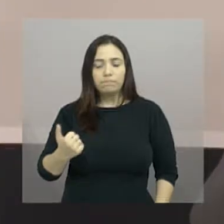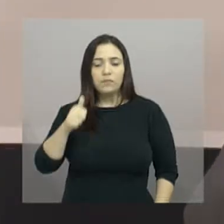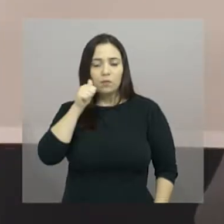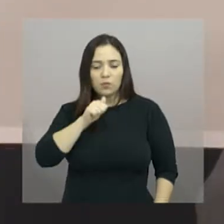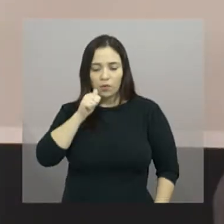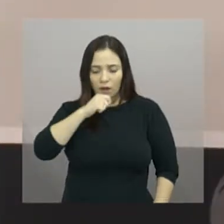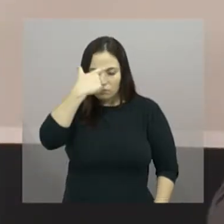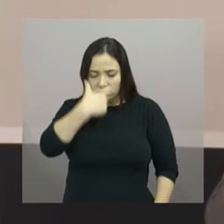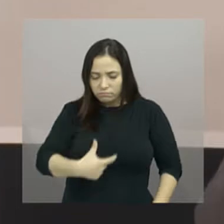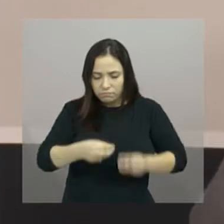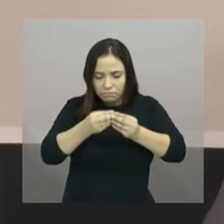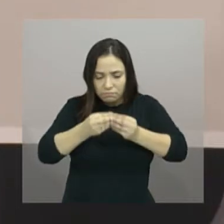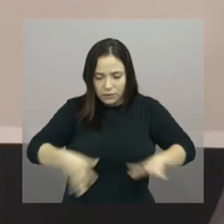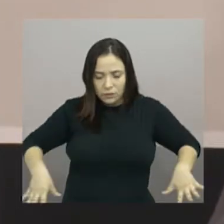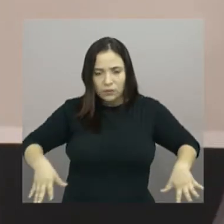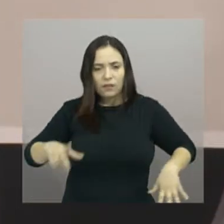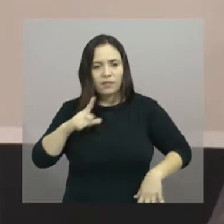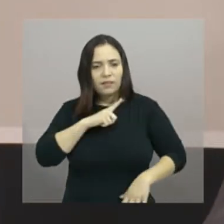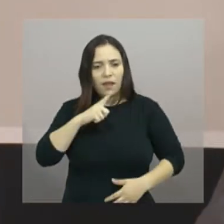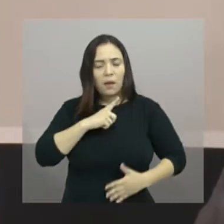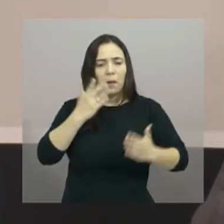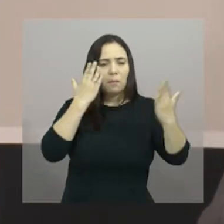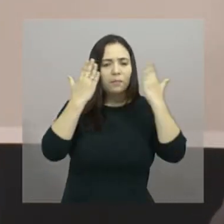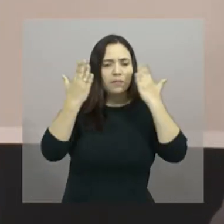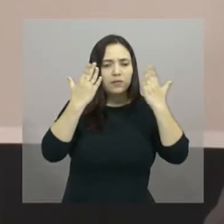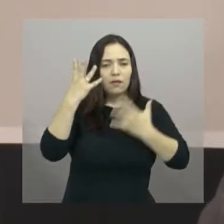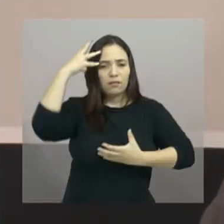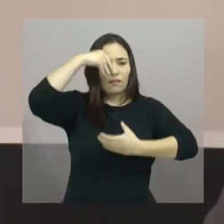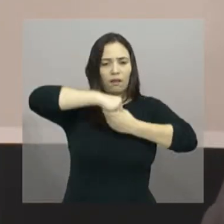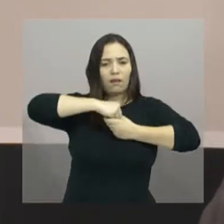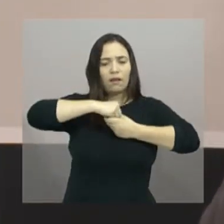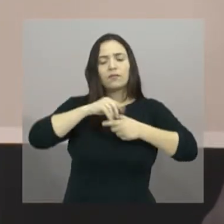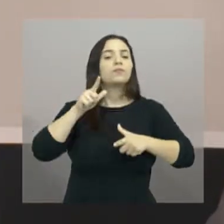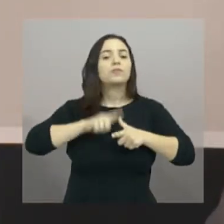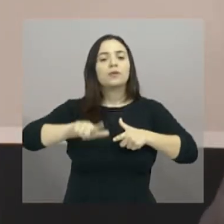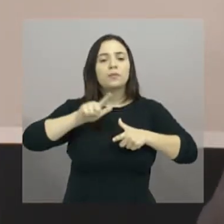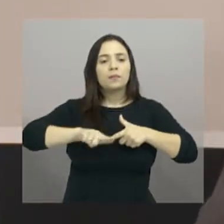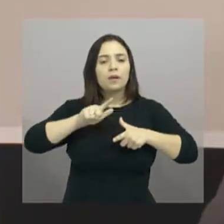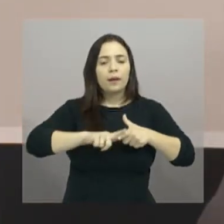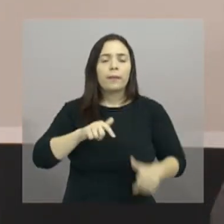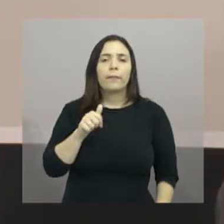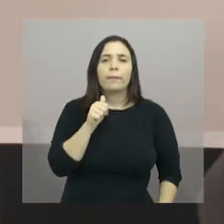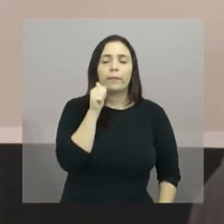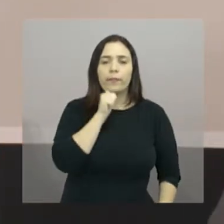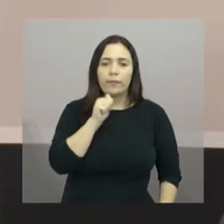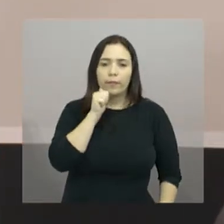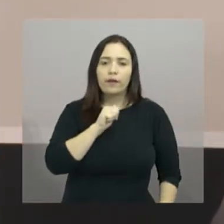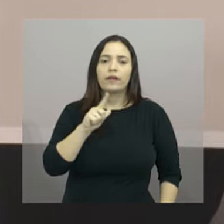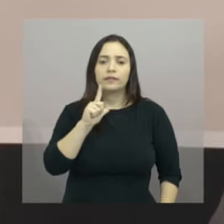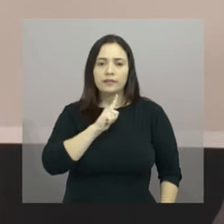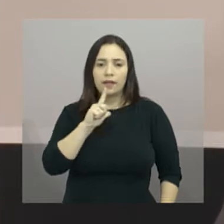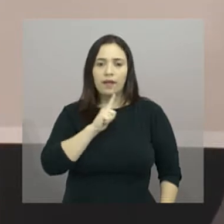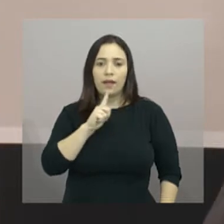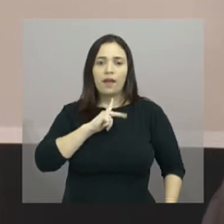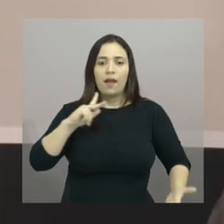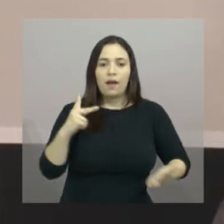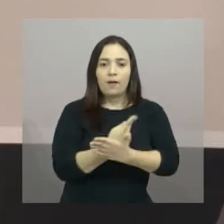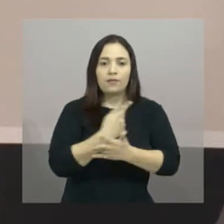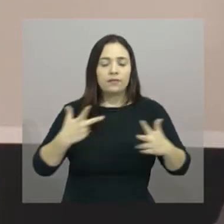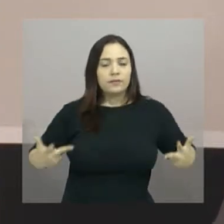mulher, mas ele mexe muito com o emocional. E muitas vezes as mulheres ficam, por conta da mastectomia, ficam